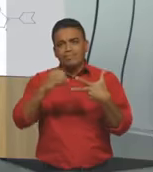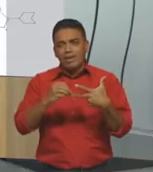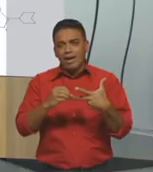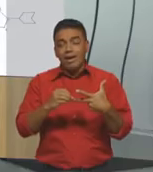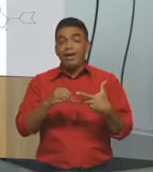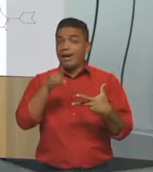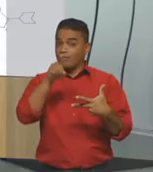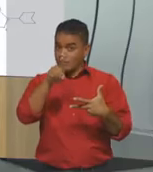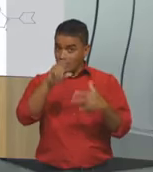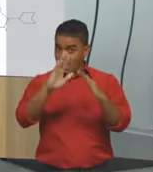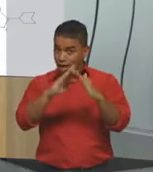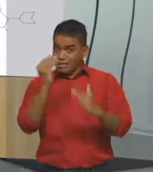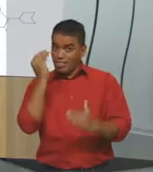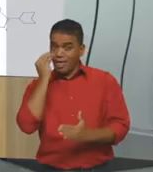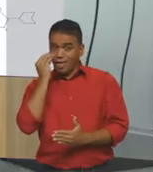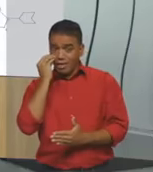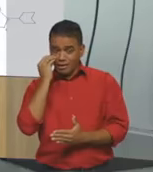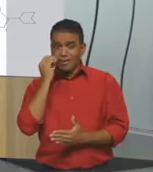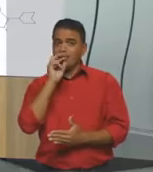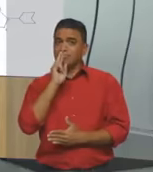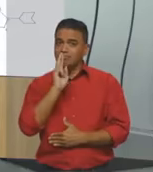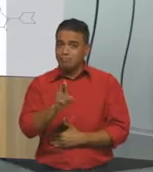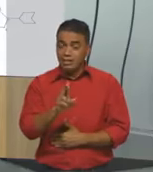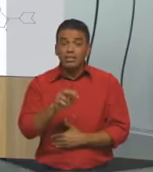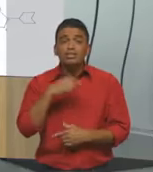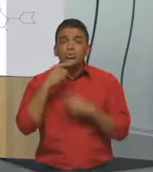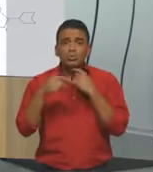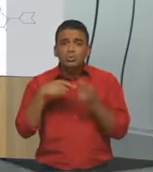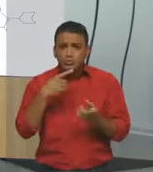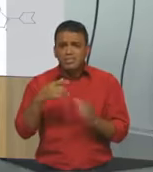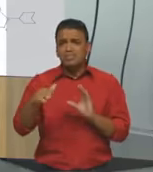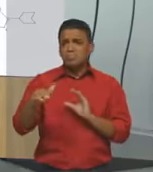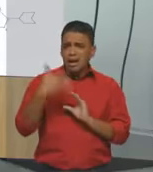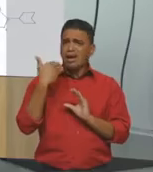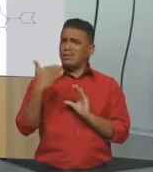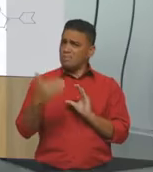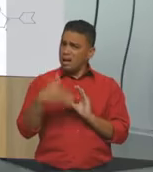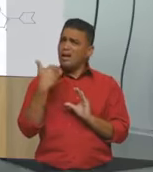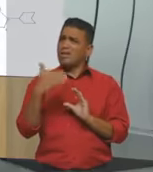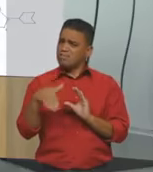aqui para vocês fazerem. E se tiver alguma dúvida, mande para cá,